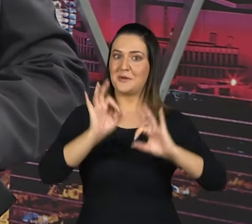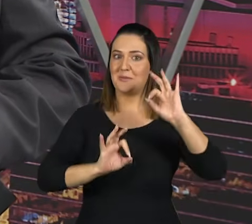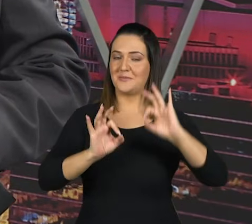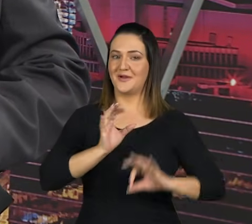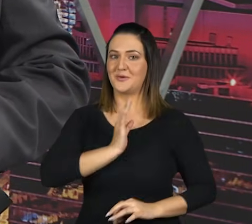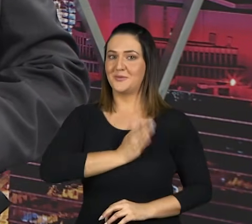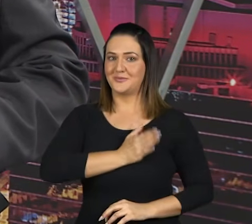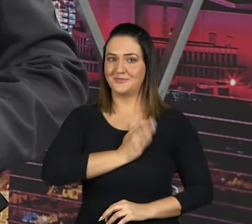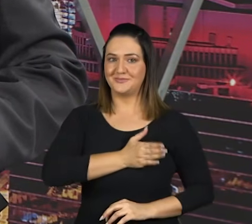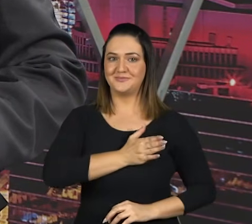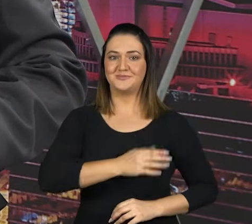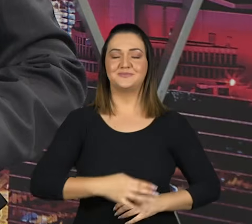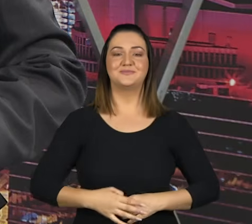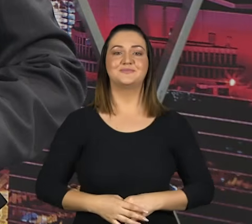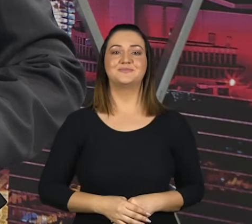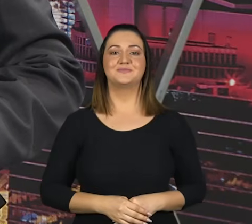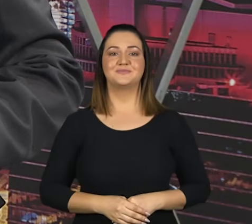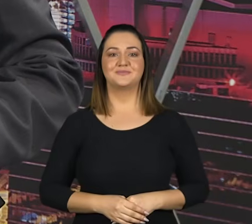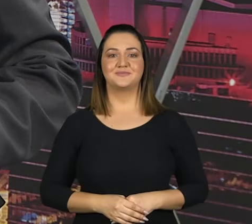o seu coração.